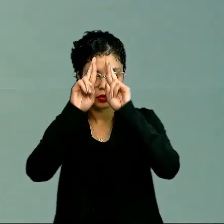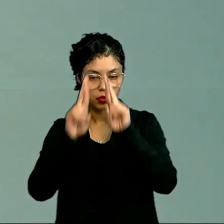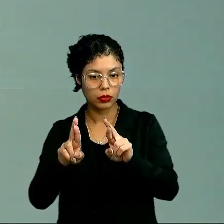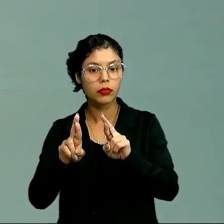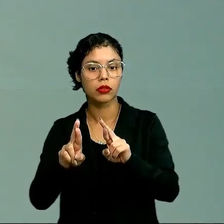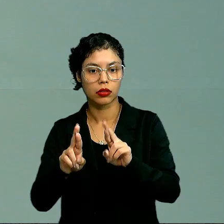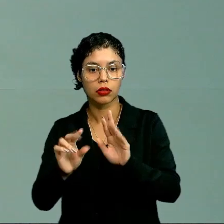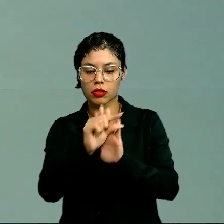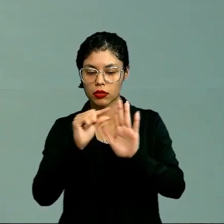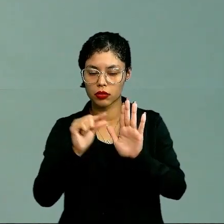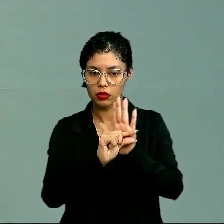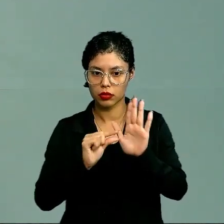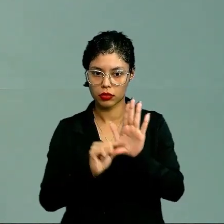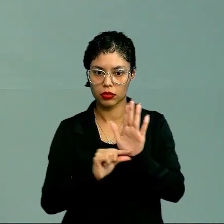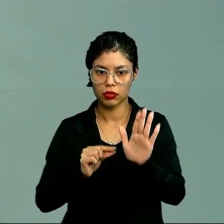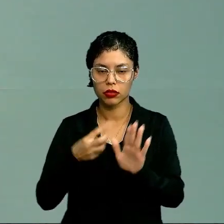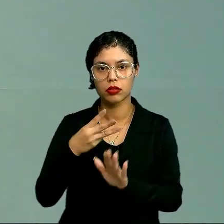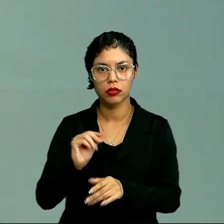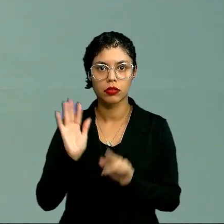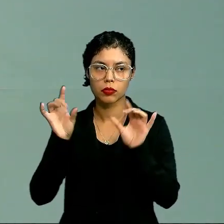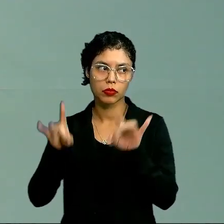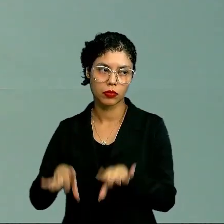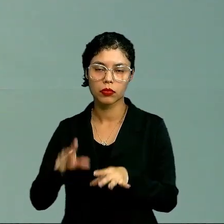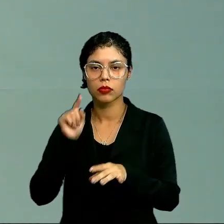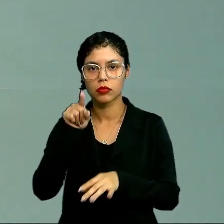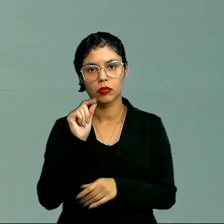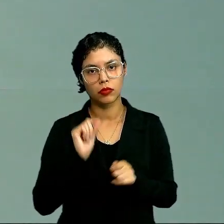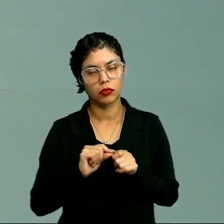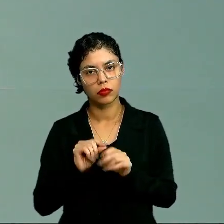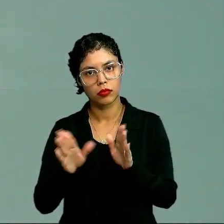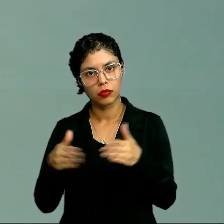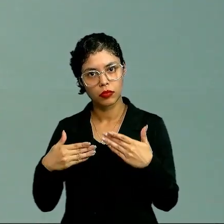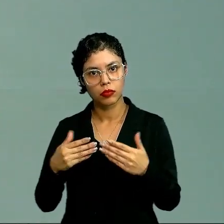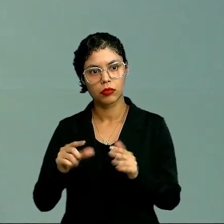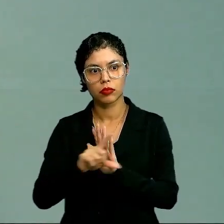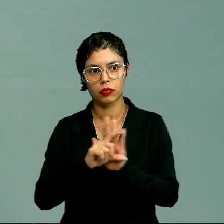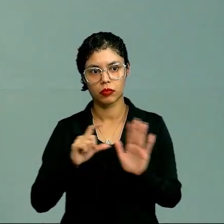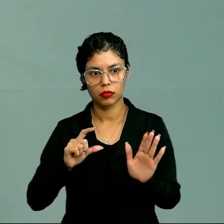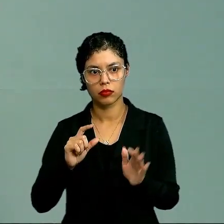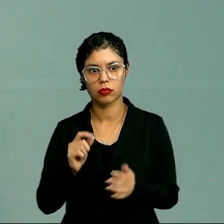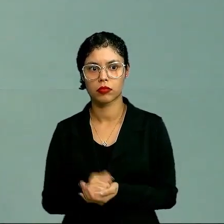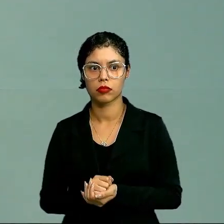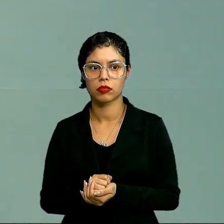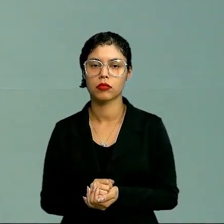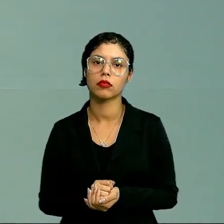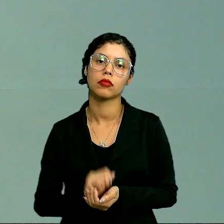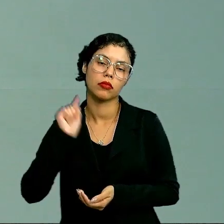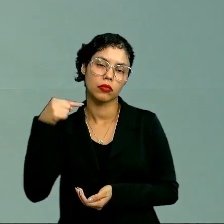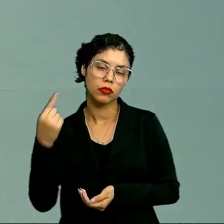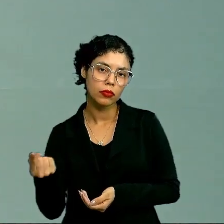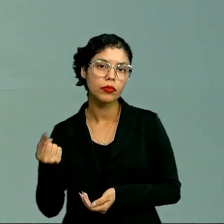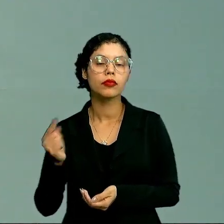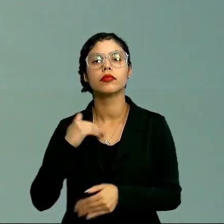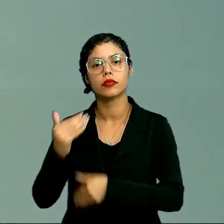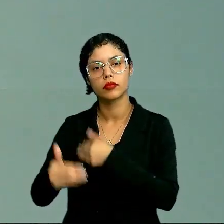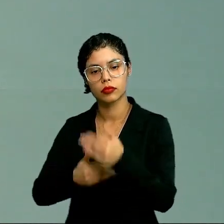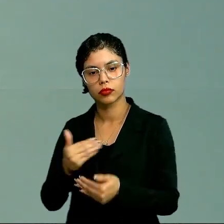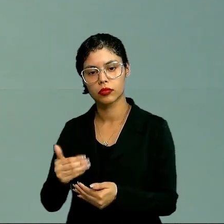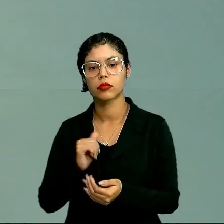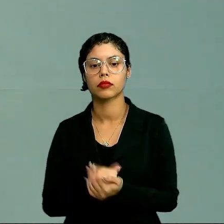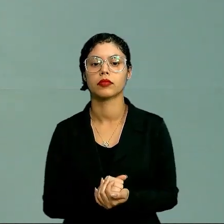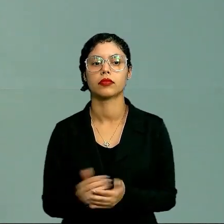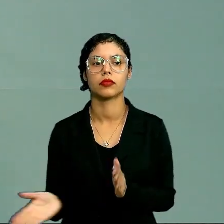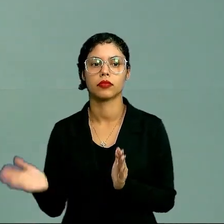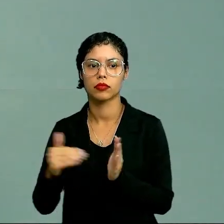essas 30 linhas. E aí, por último, você faz um fechamento do parágrafo, e aí no parágrafo seguinte você desenvolve, e